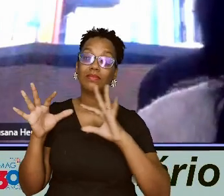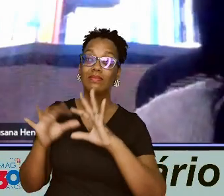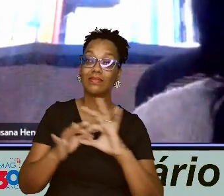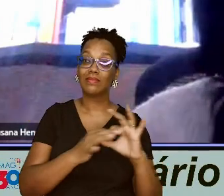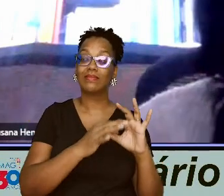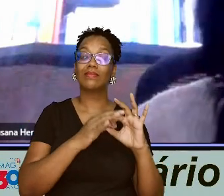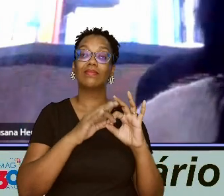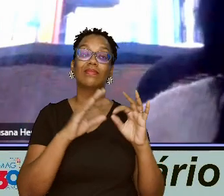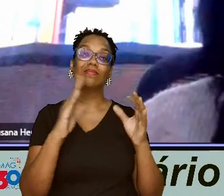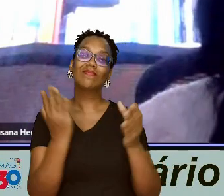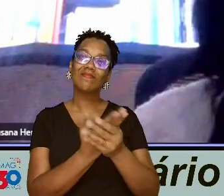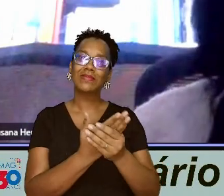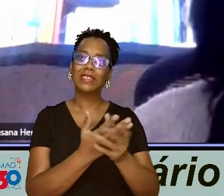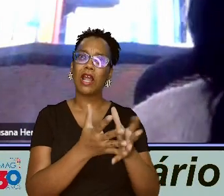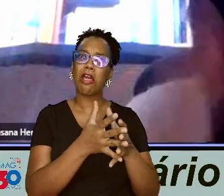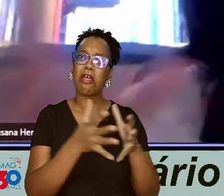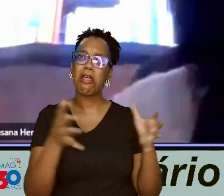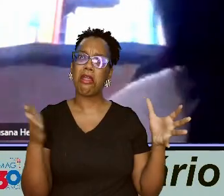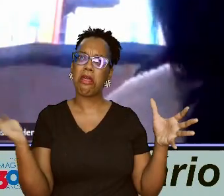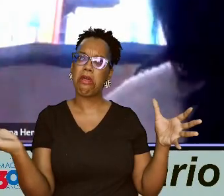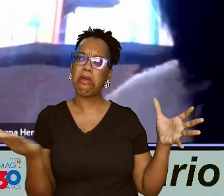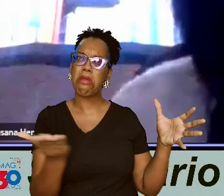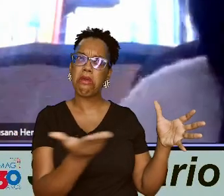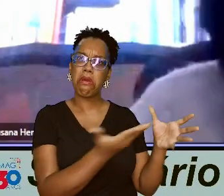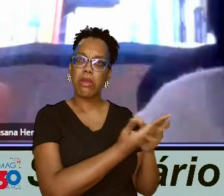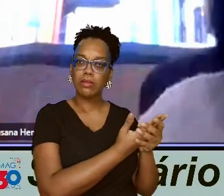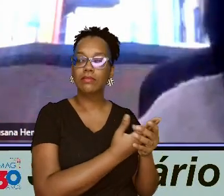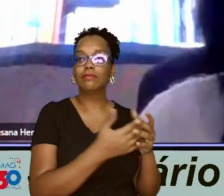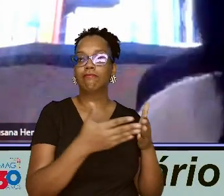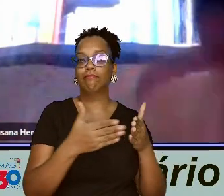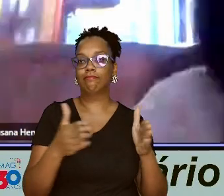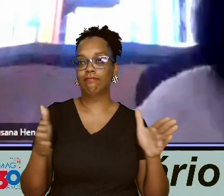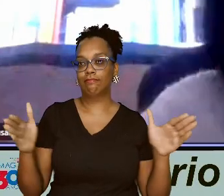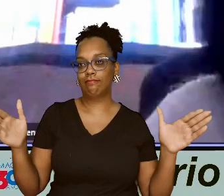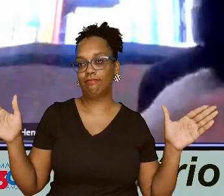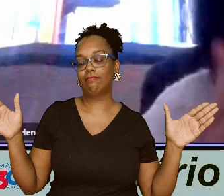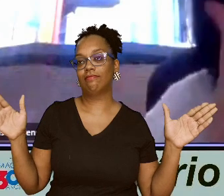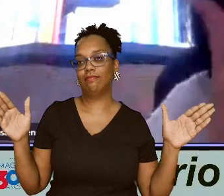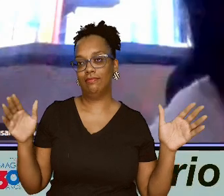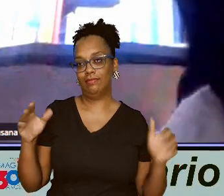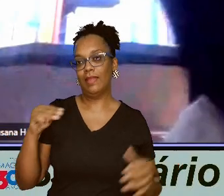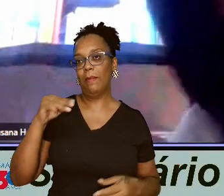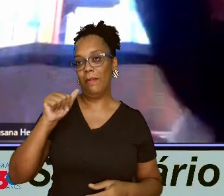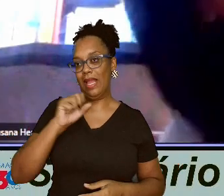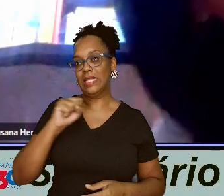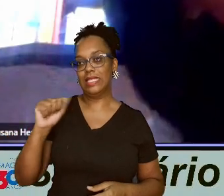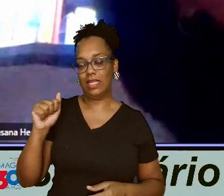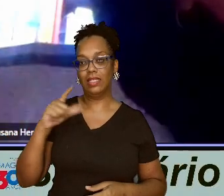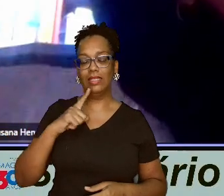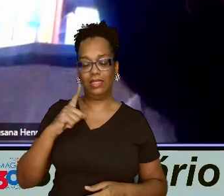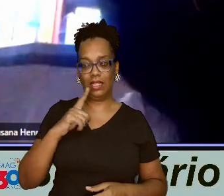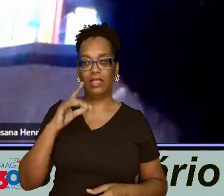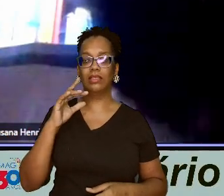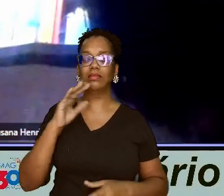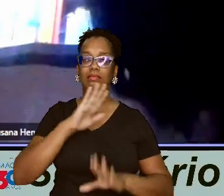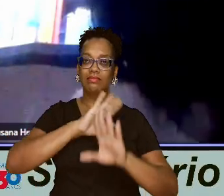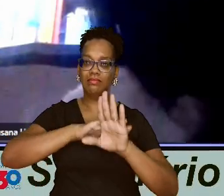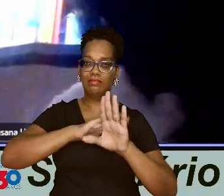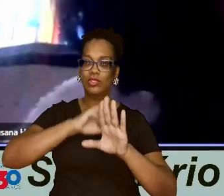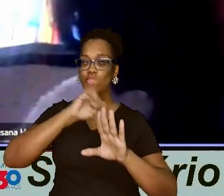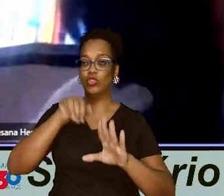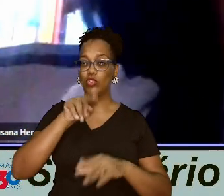de massa acho que talvez amplifica essa coisa da jurisprudência lotérica.